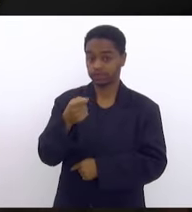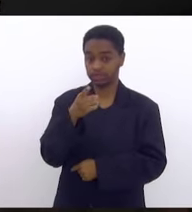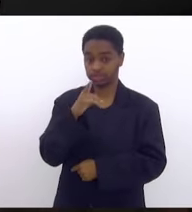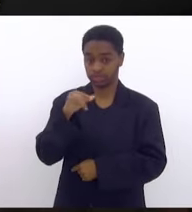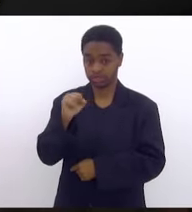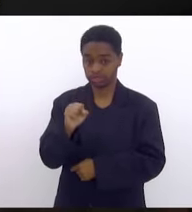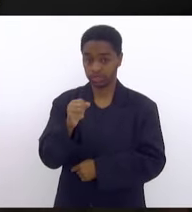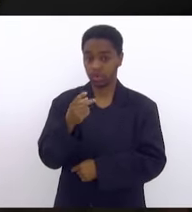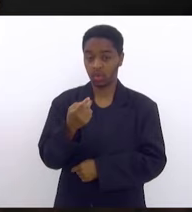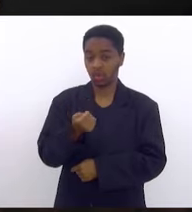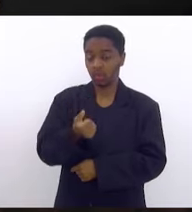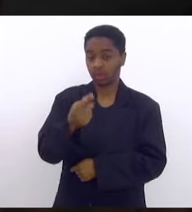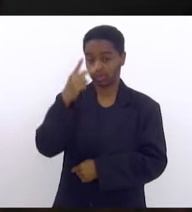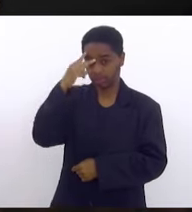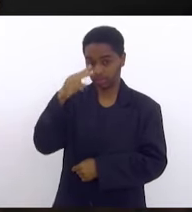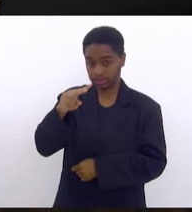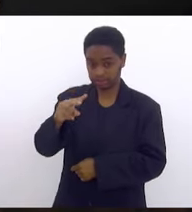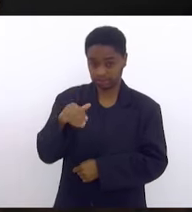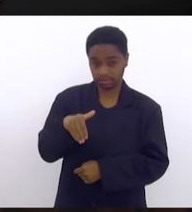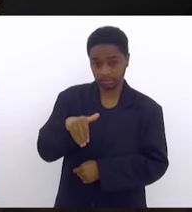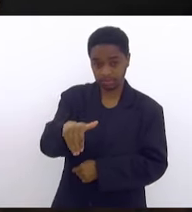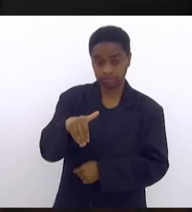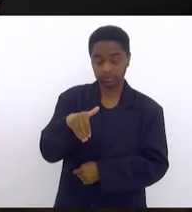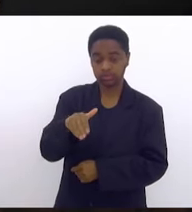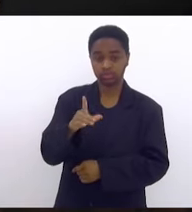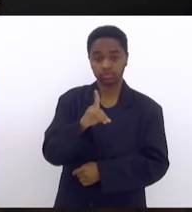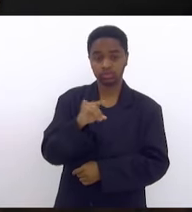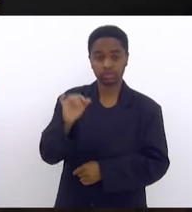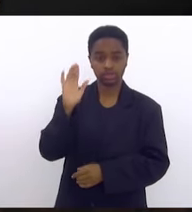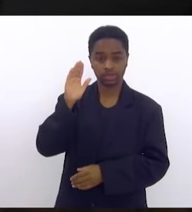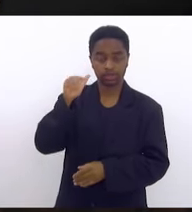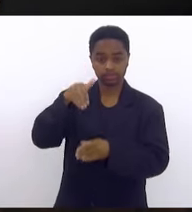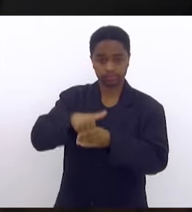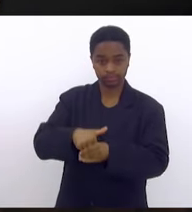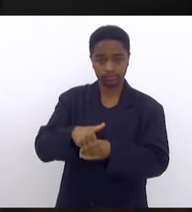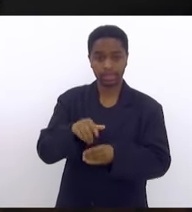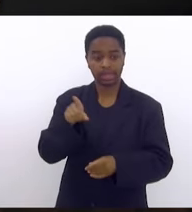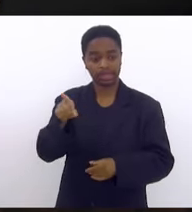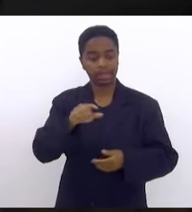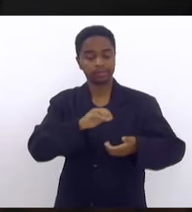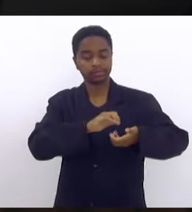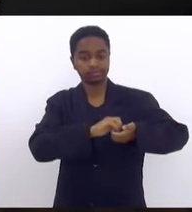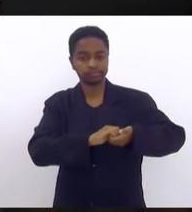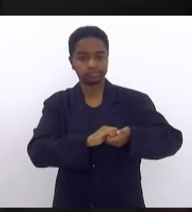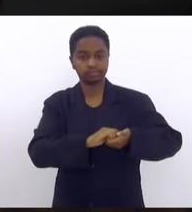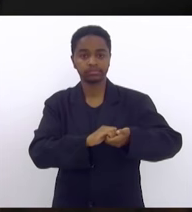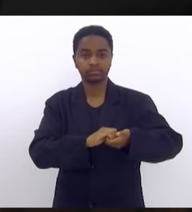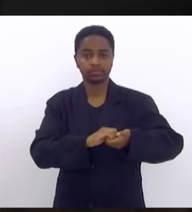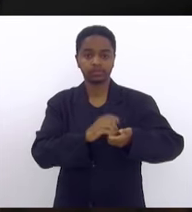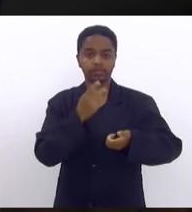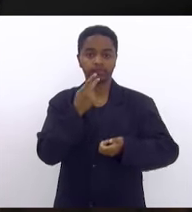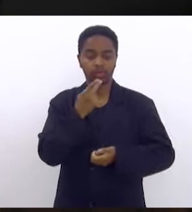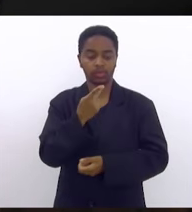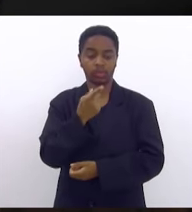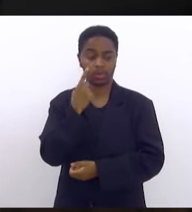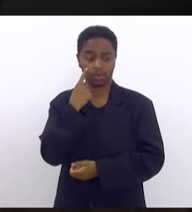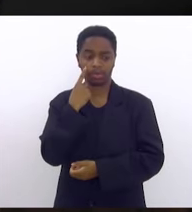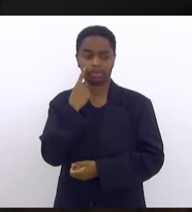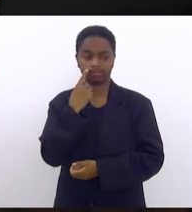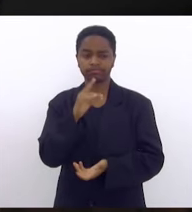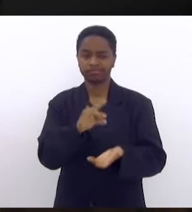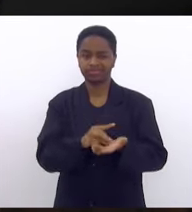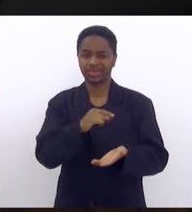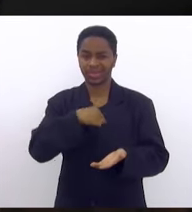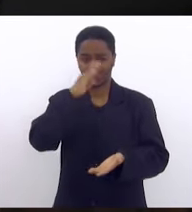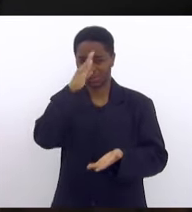faltando 2 semanas para o dia da eleição, ele foi lá, apertou minha mão, Elas, Cláudio, eu não confiei em